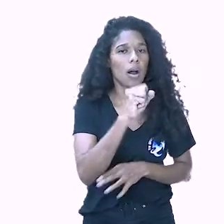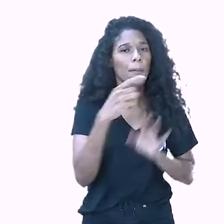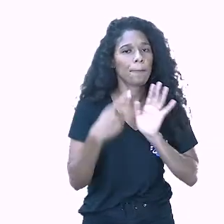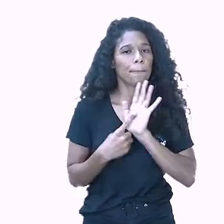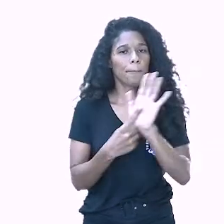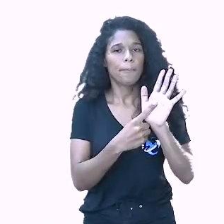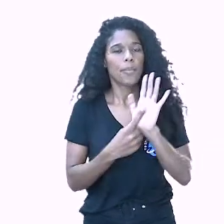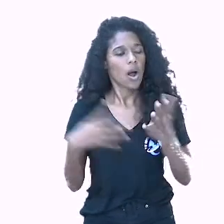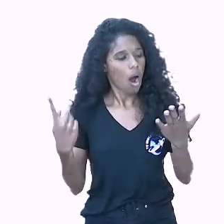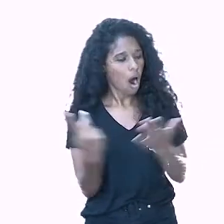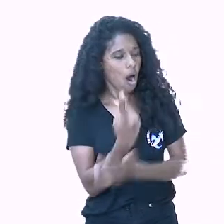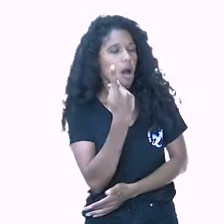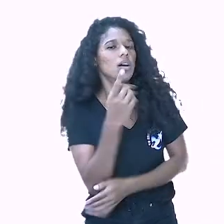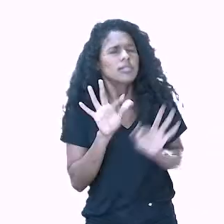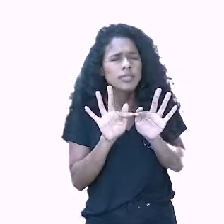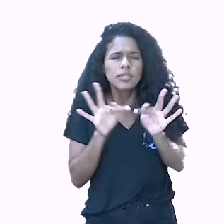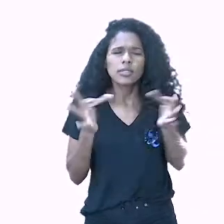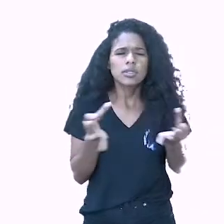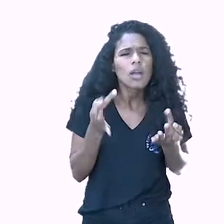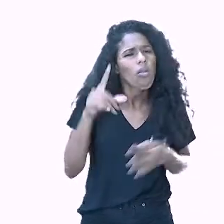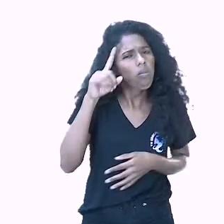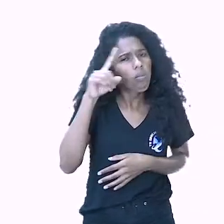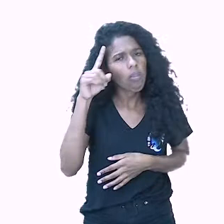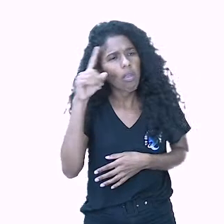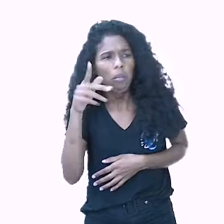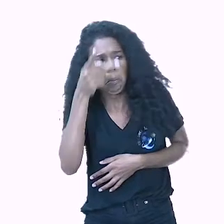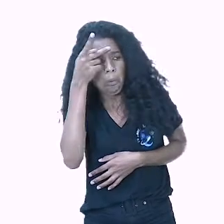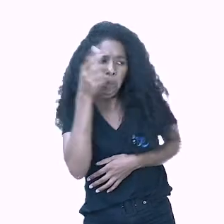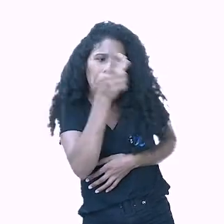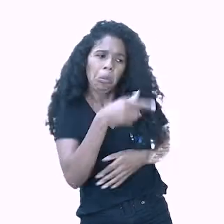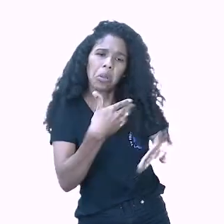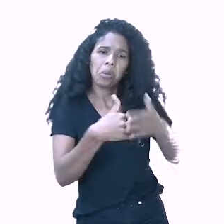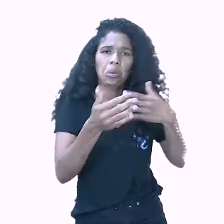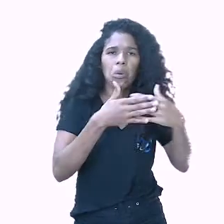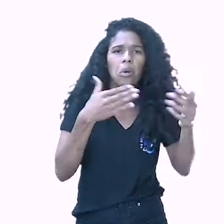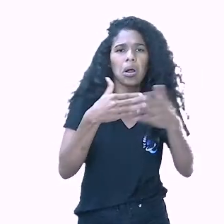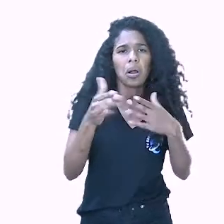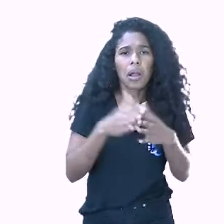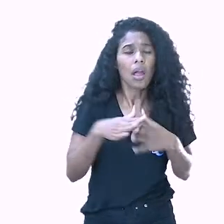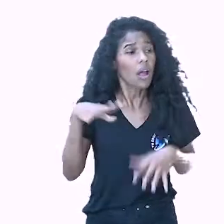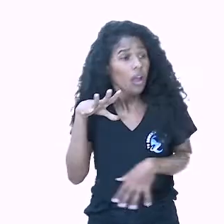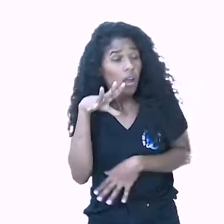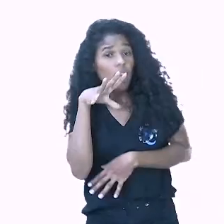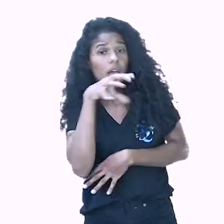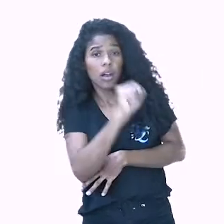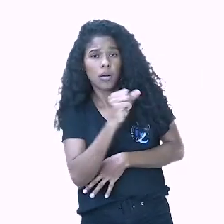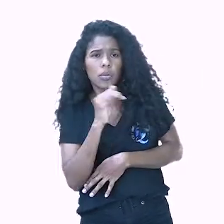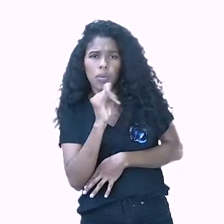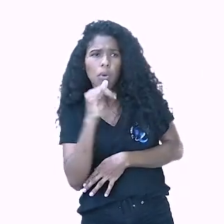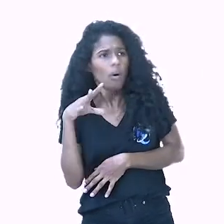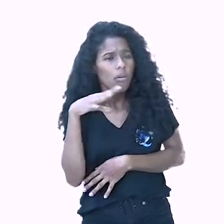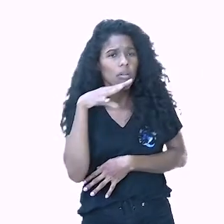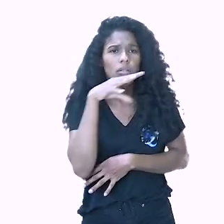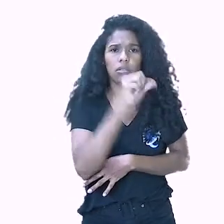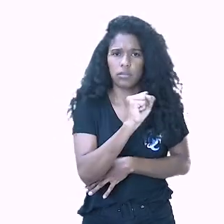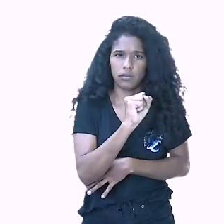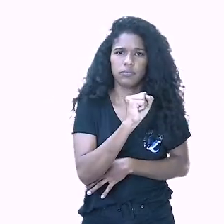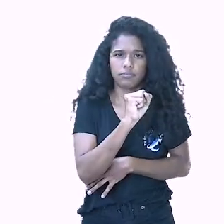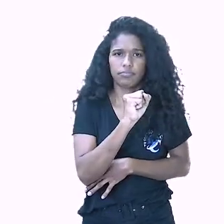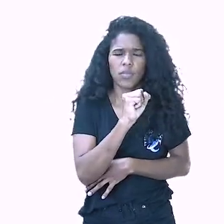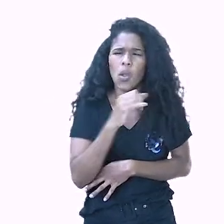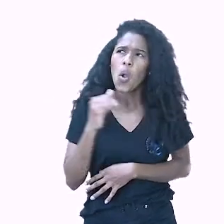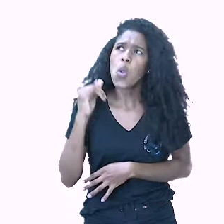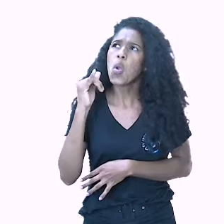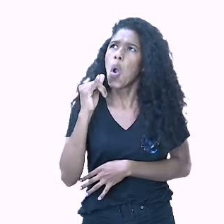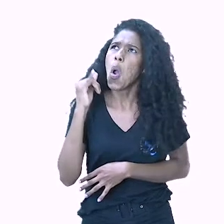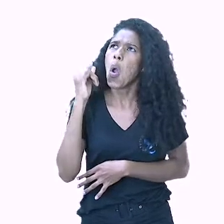dia a dia de uma pessoa e de forma breve, sabe? Não é como o conto que nós já vimos. O